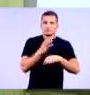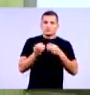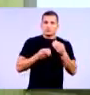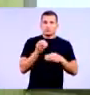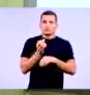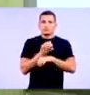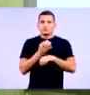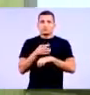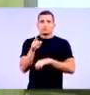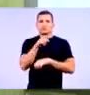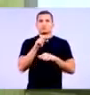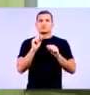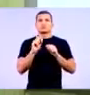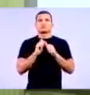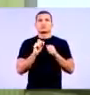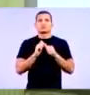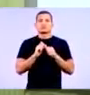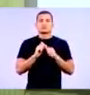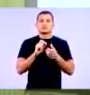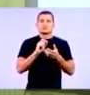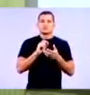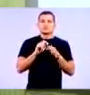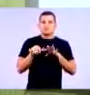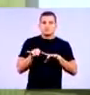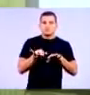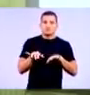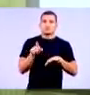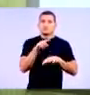sobre o que você deve escrever. Você deve seguir aquela